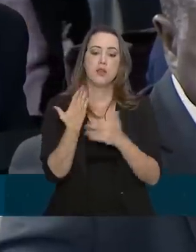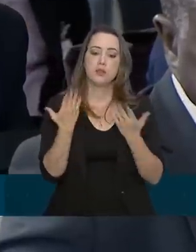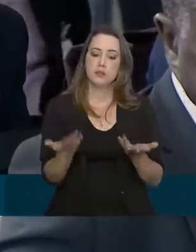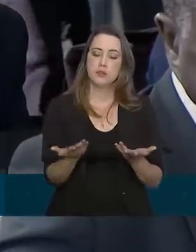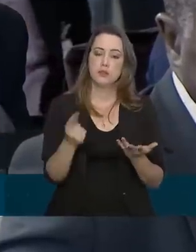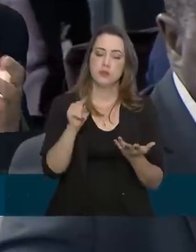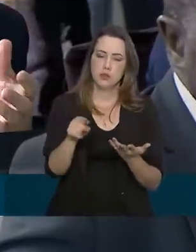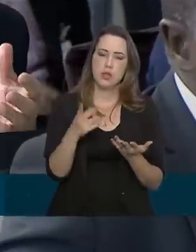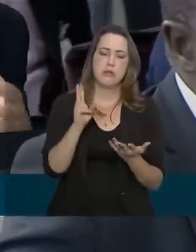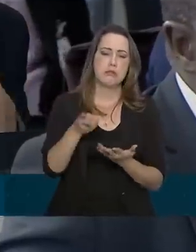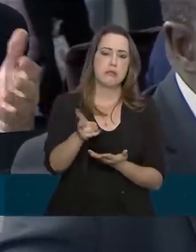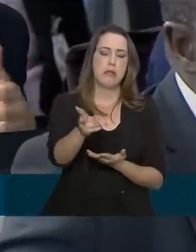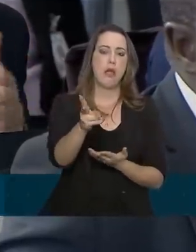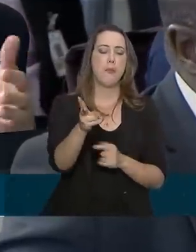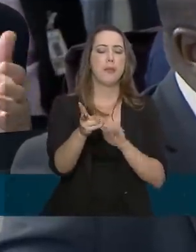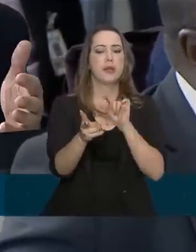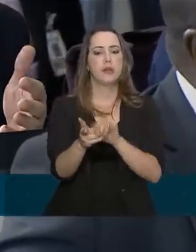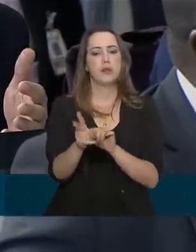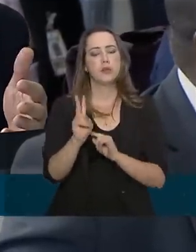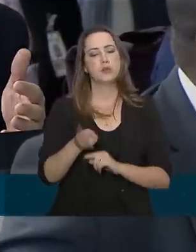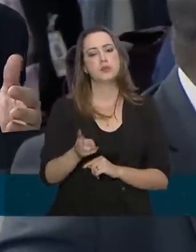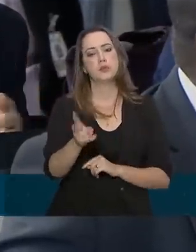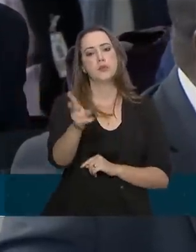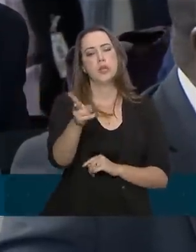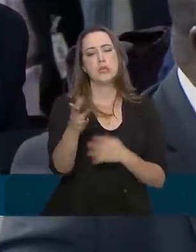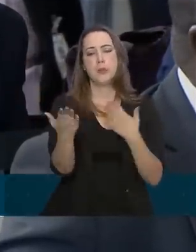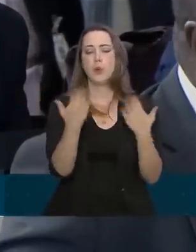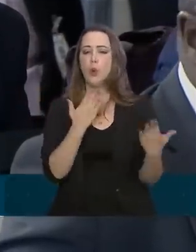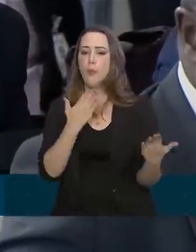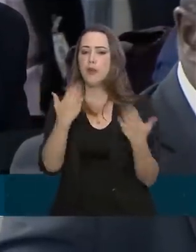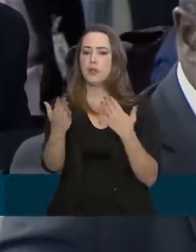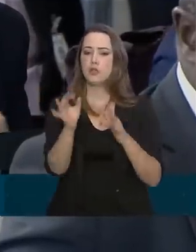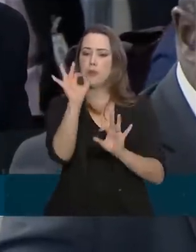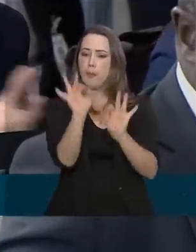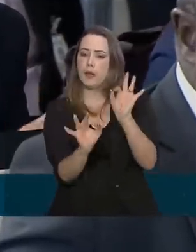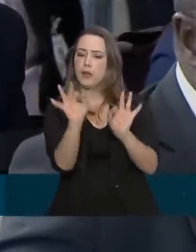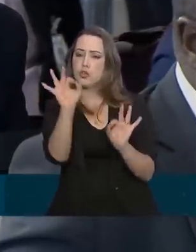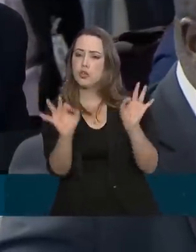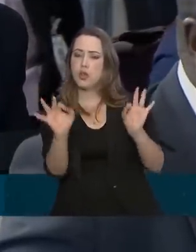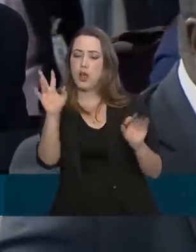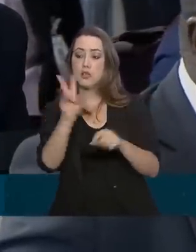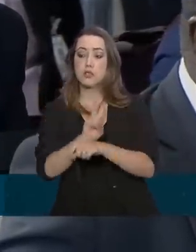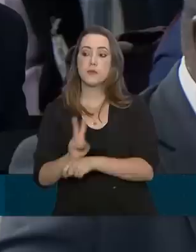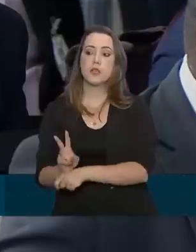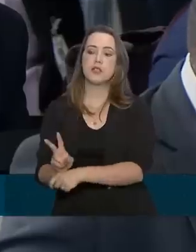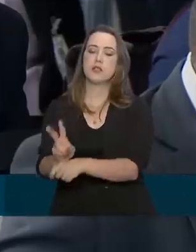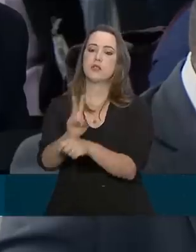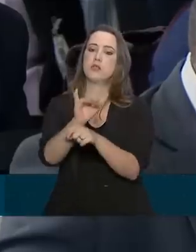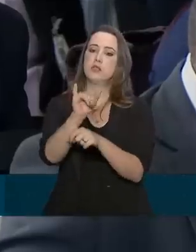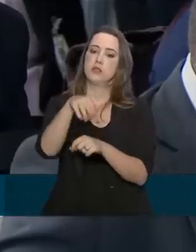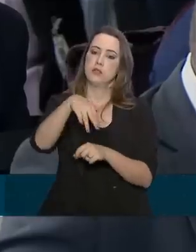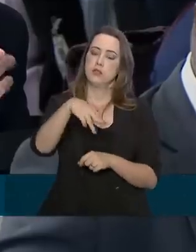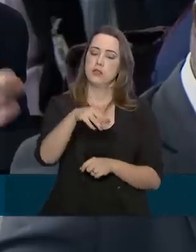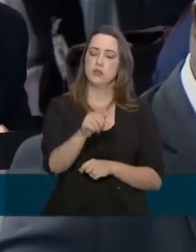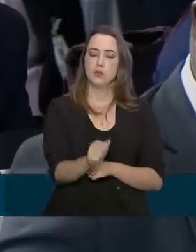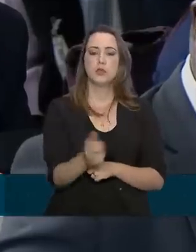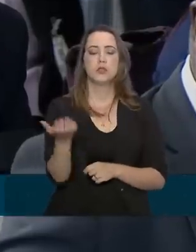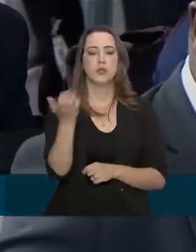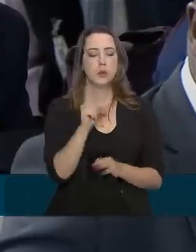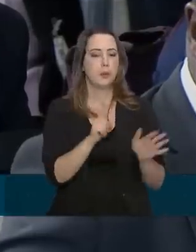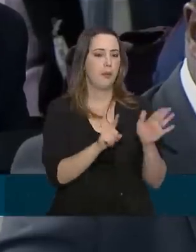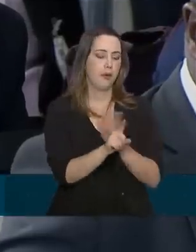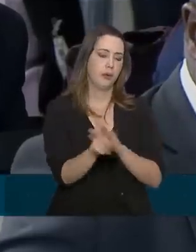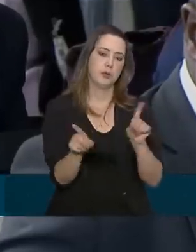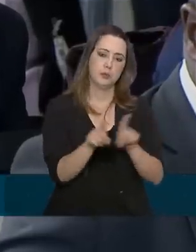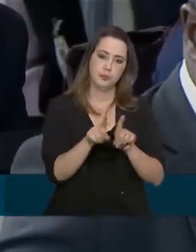partir dele é 100 perfeito foi feita sem a primeira estimativa e eram desenhadas também as fiscalizações do ibama então quero perguntar um pouco sobre